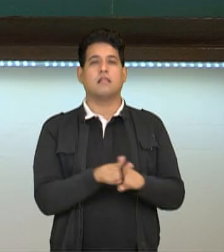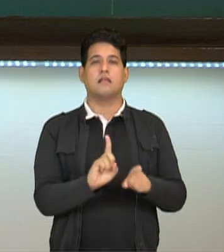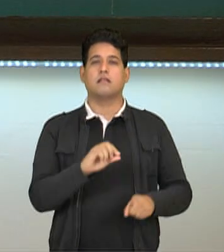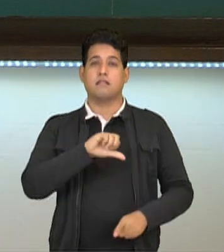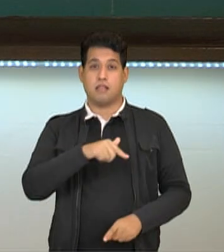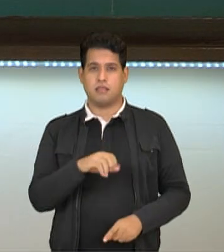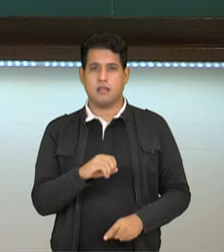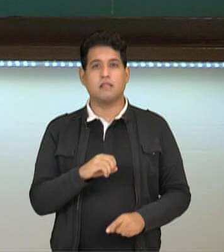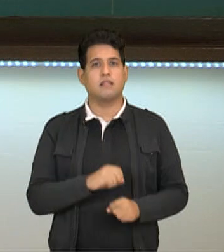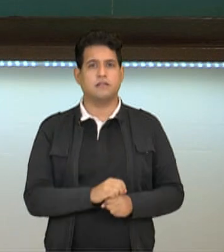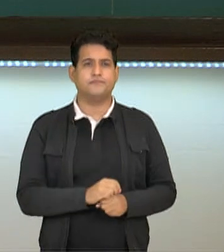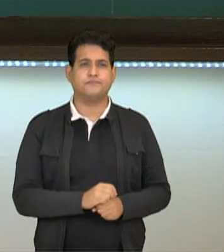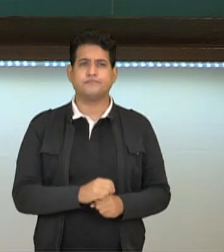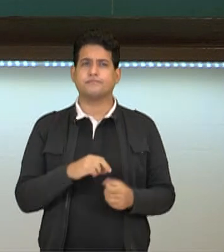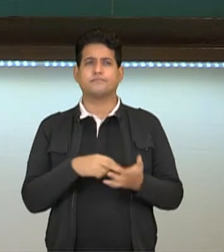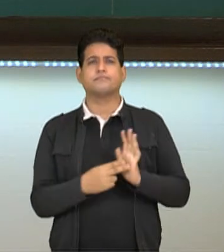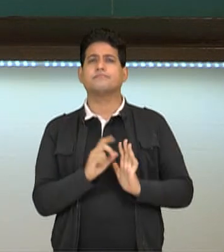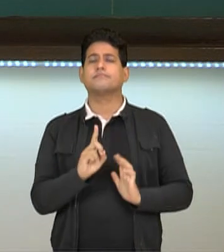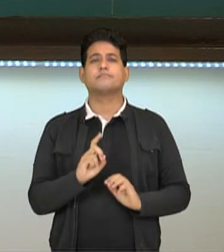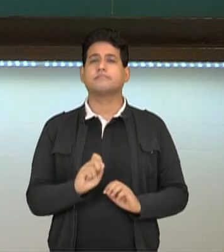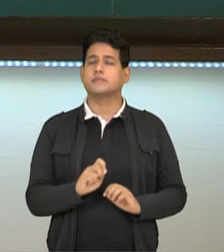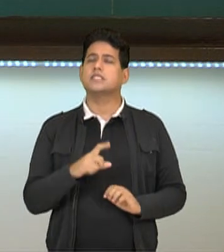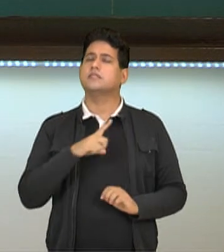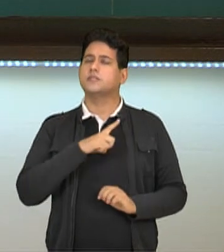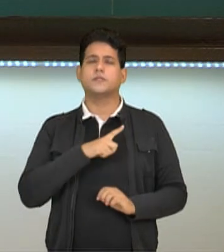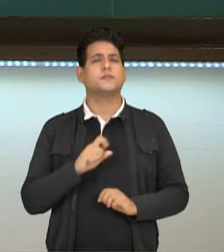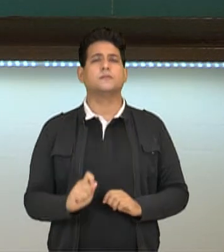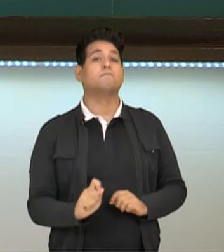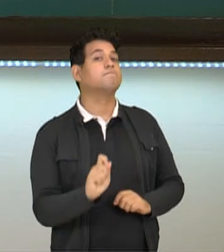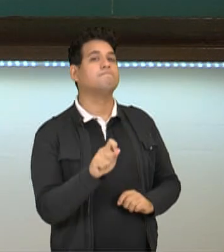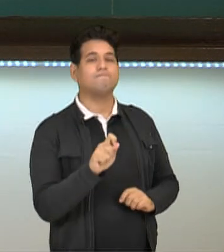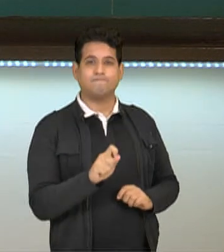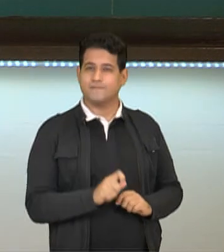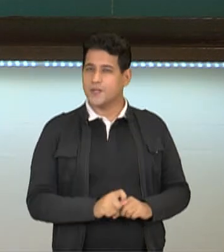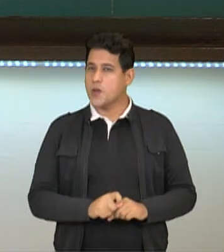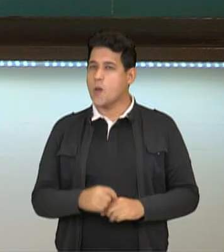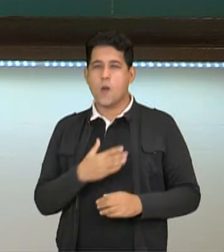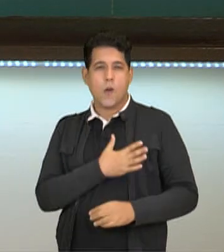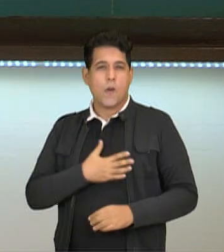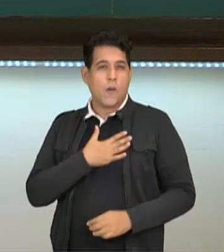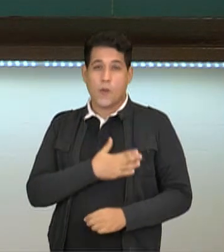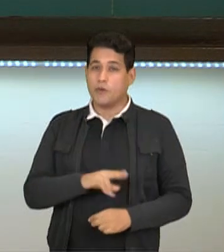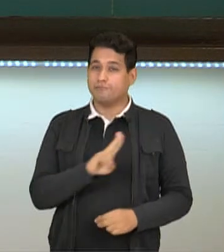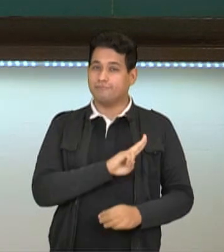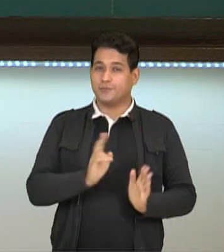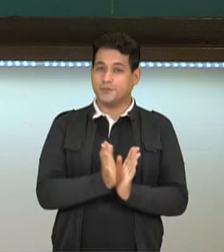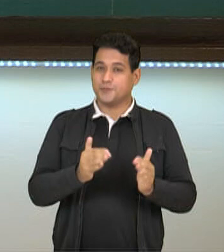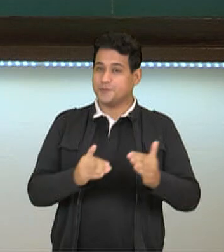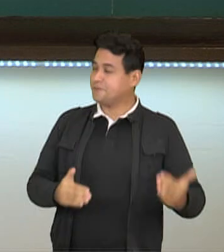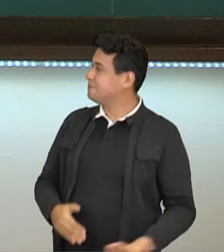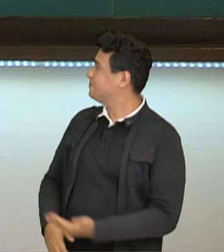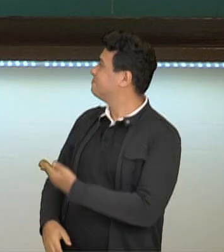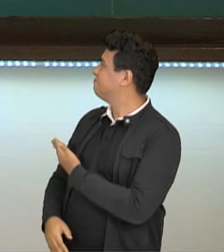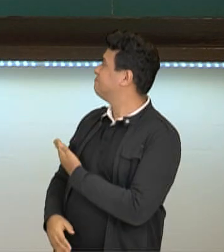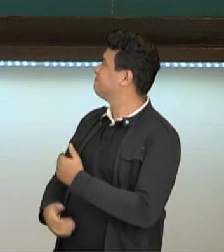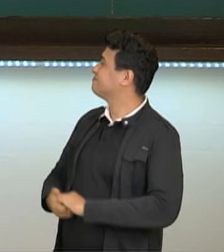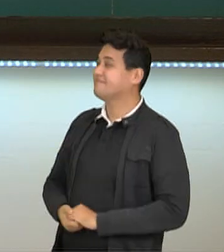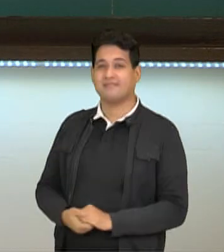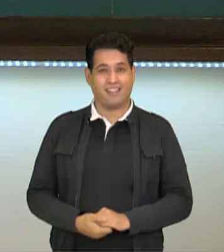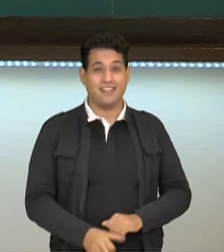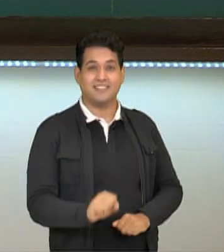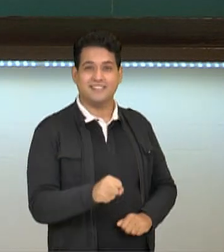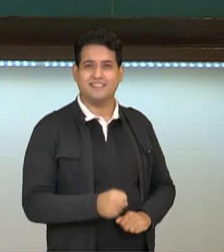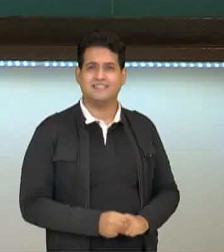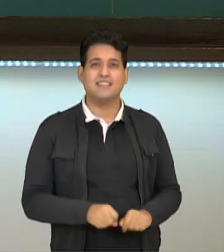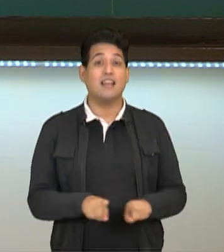70, 60s and 70s, existia a mania de Beatles chamada Beatlemania? É, isso